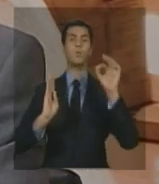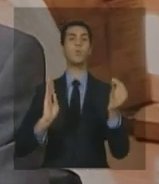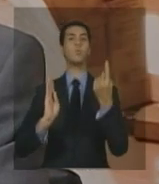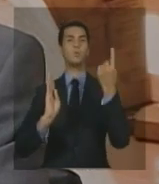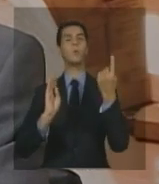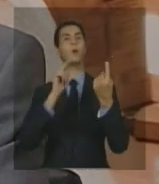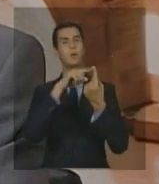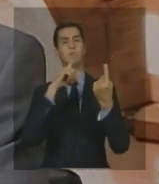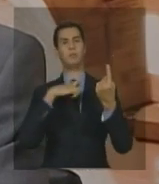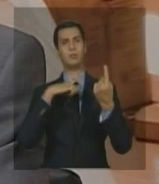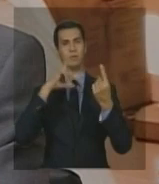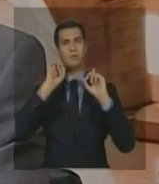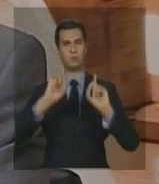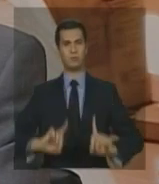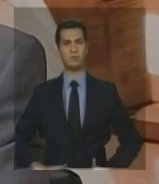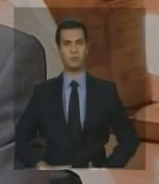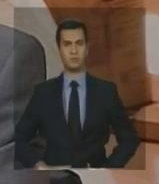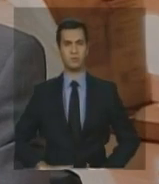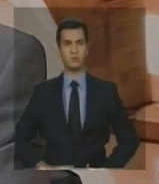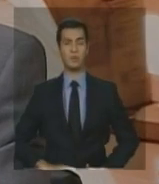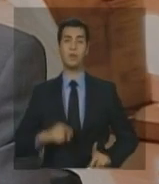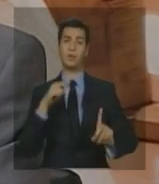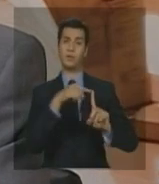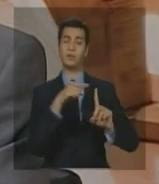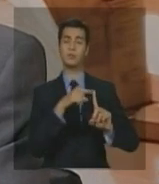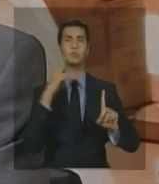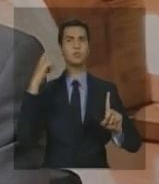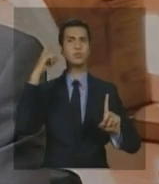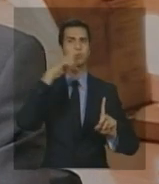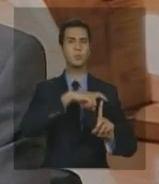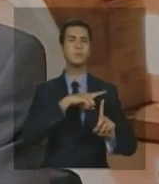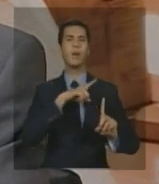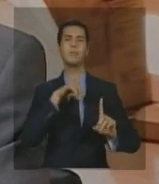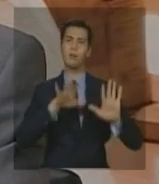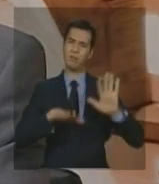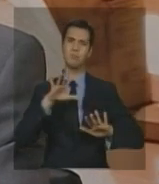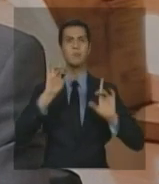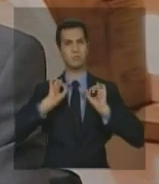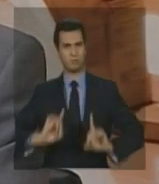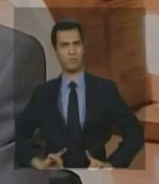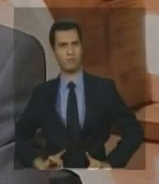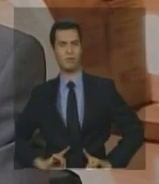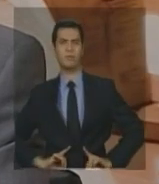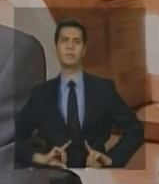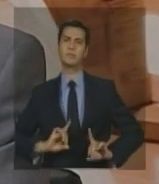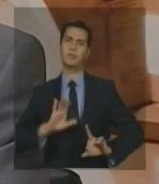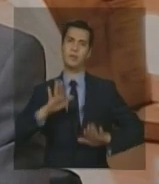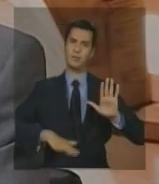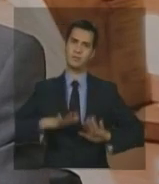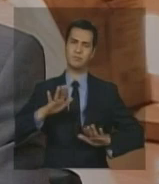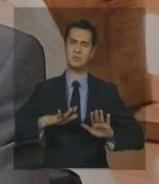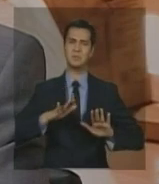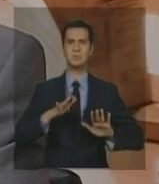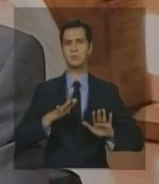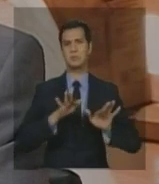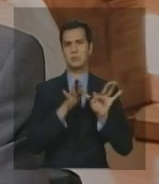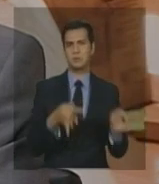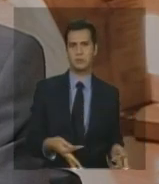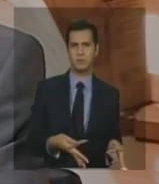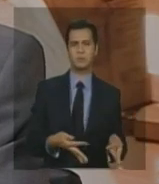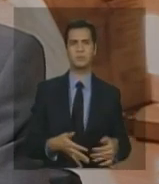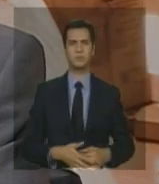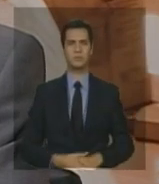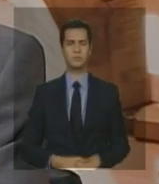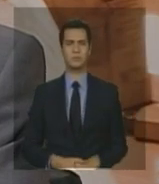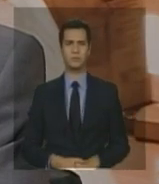de dificuldade, que não necessariamente essa dificuldade pode ser uma deficiência, né? Que possa trazer aí alguma